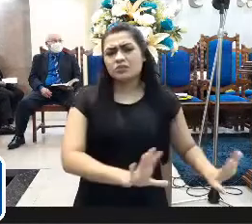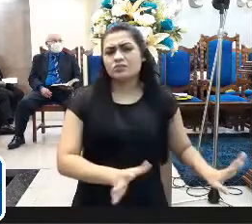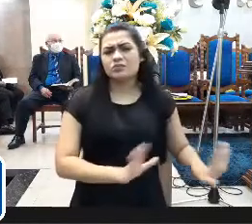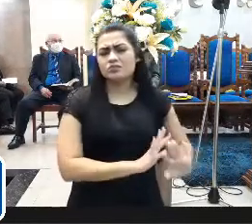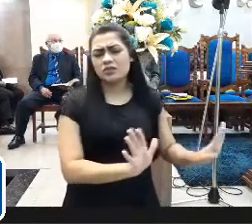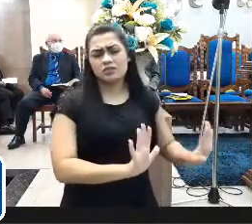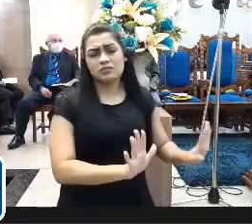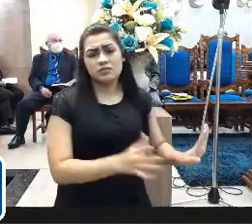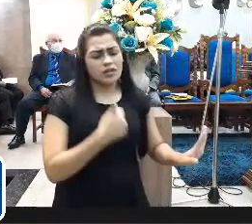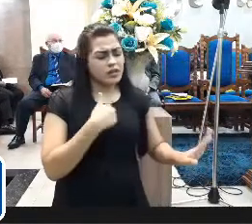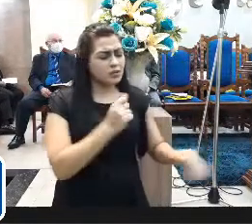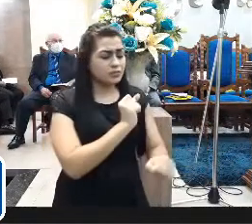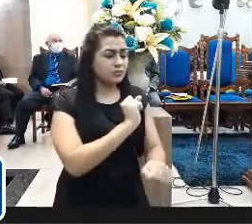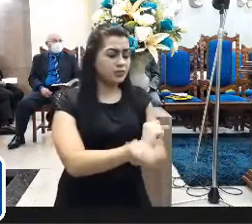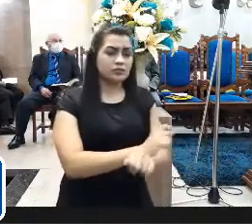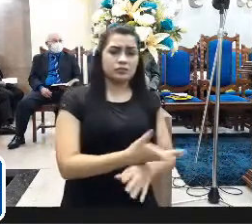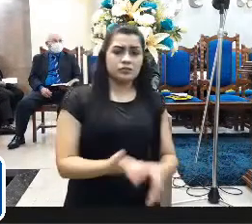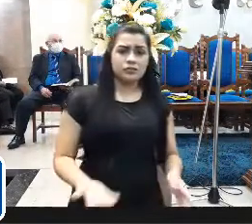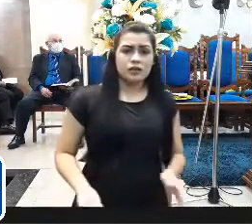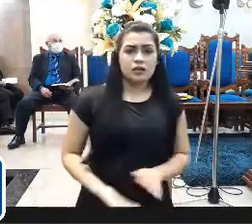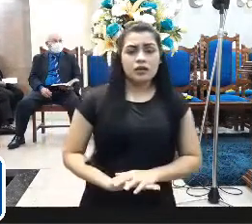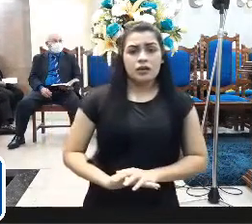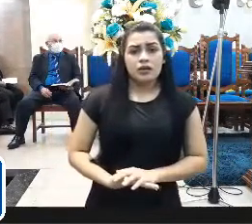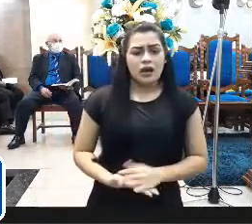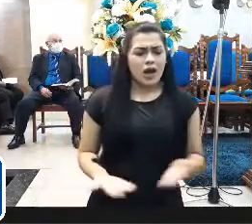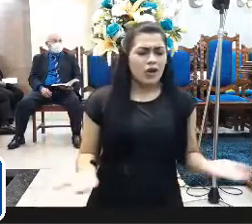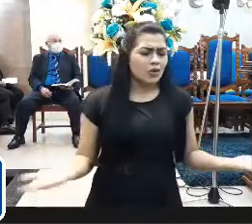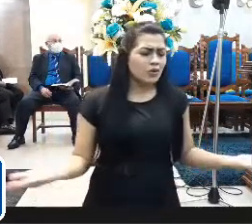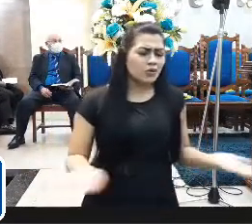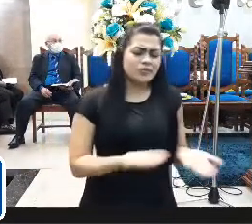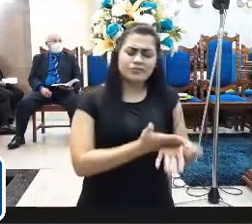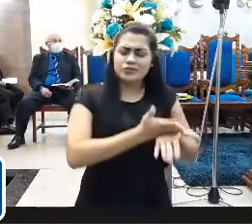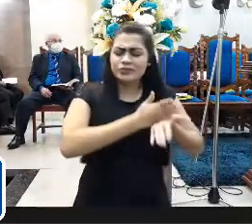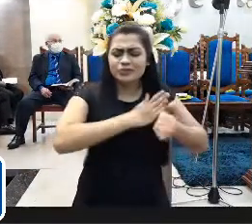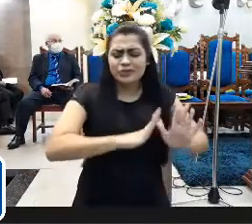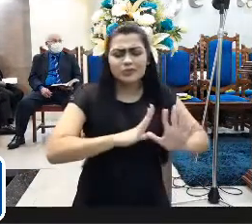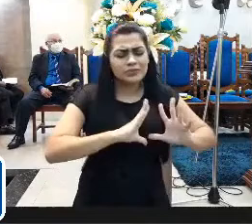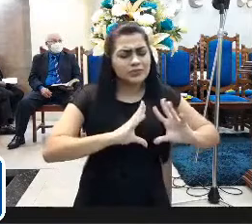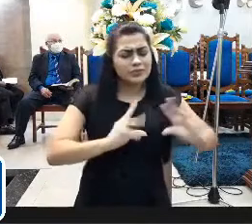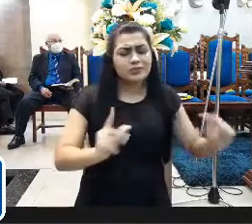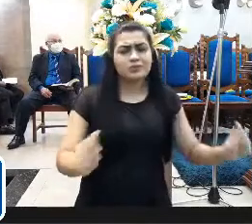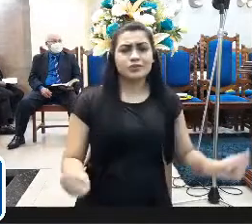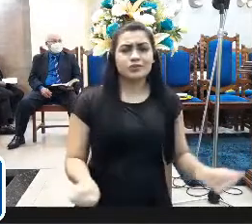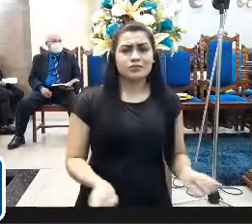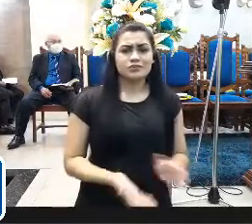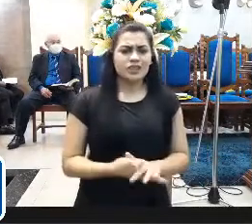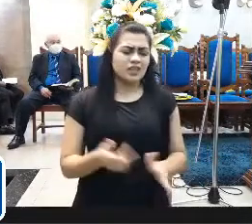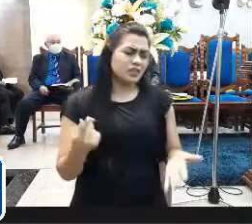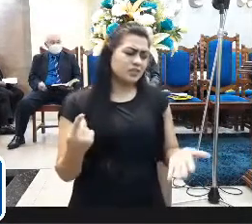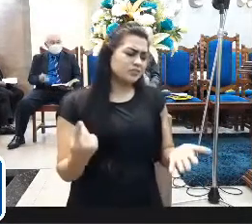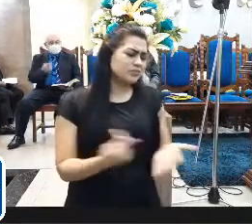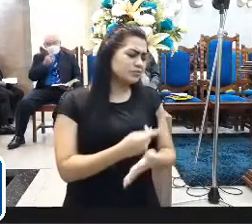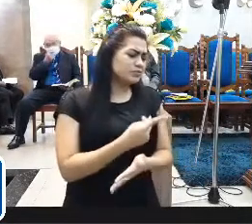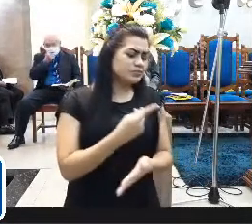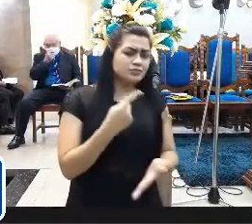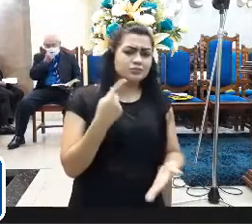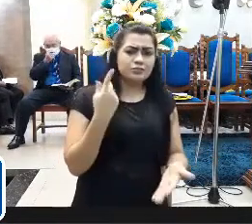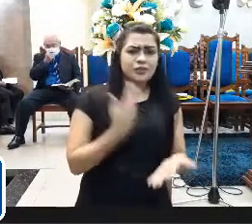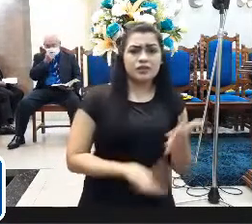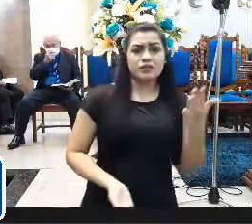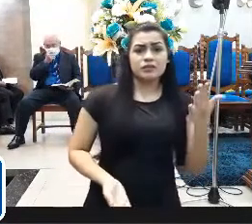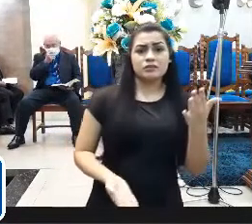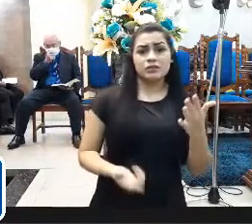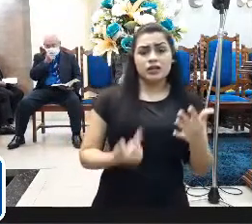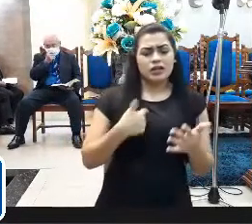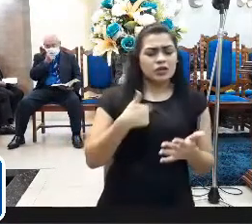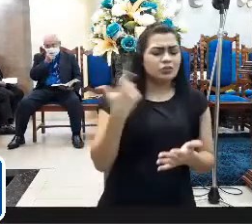já deu para mim. Daqui agora acabou tudo. Não vai mais dar certo. Eu não vou mais conseguir. É porque